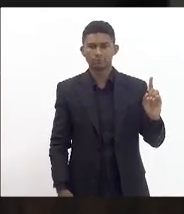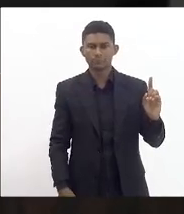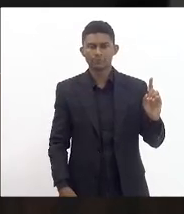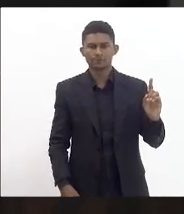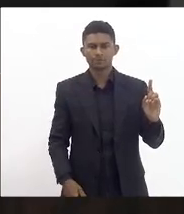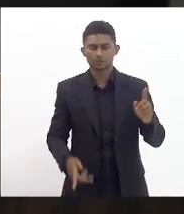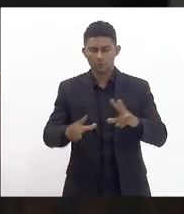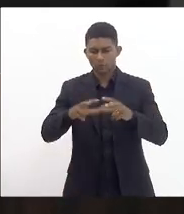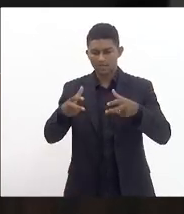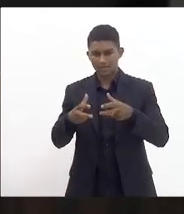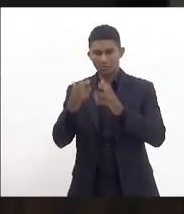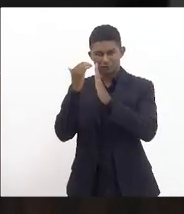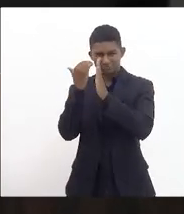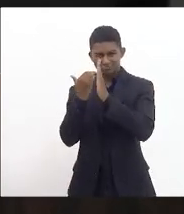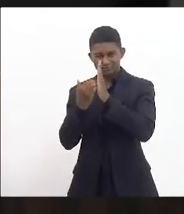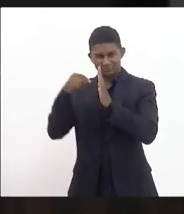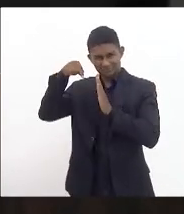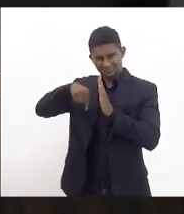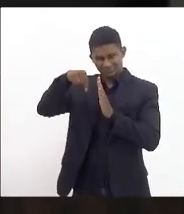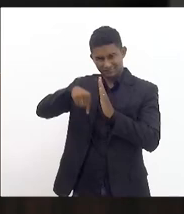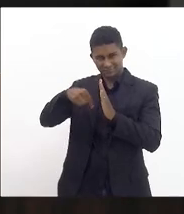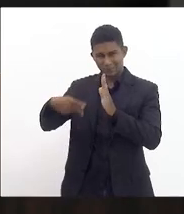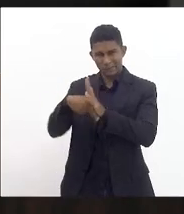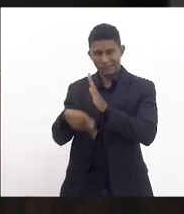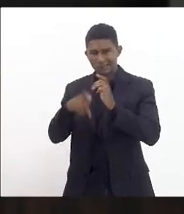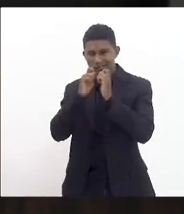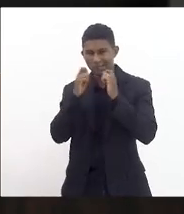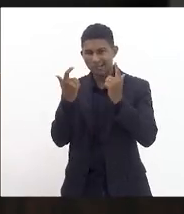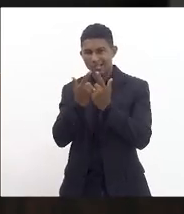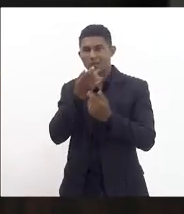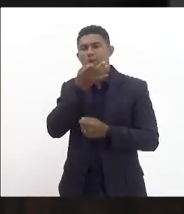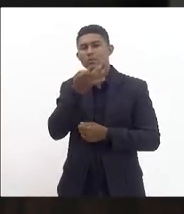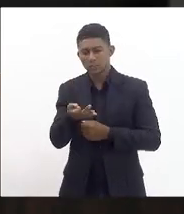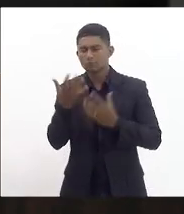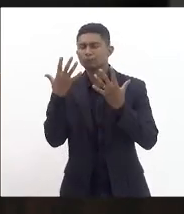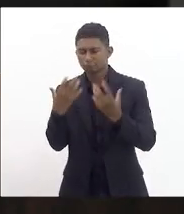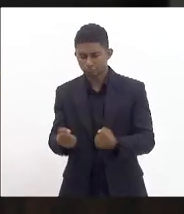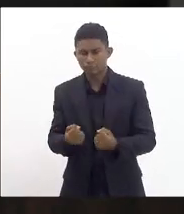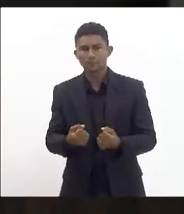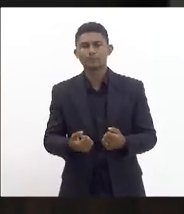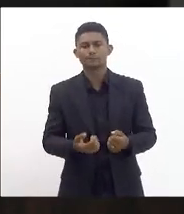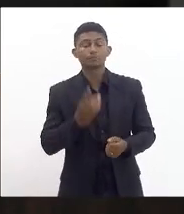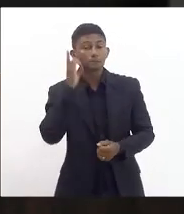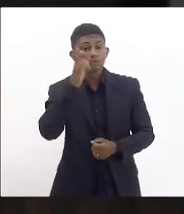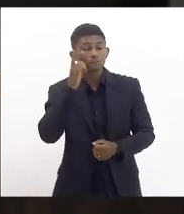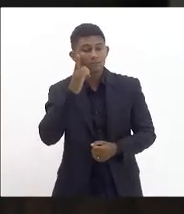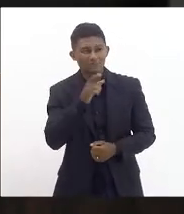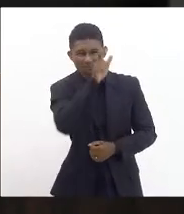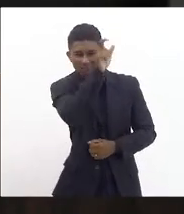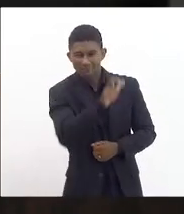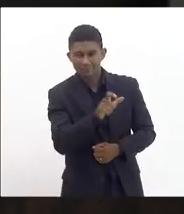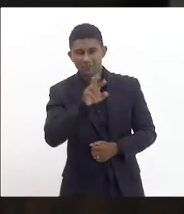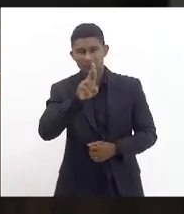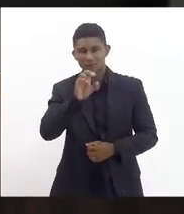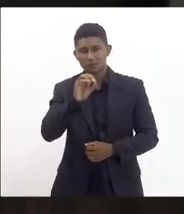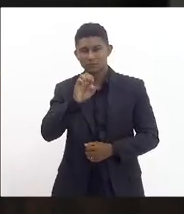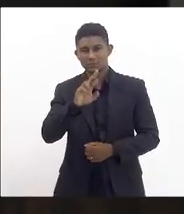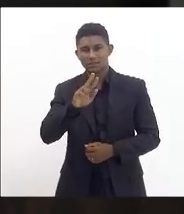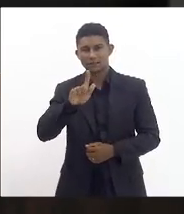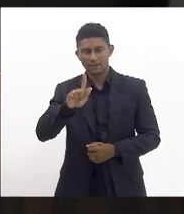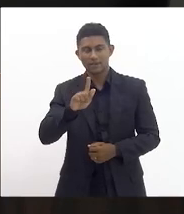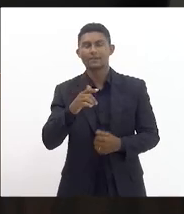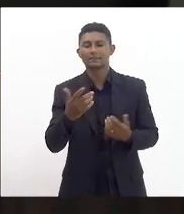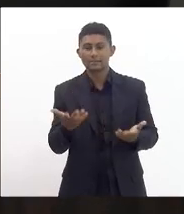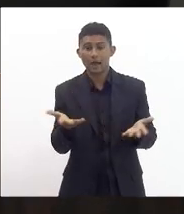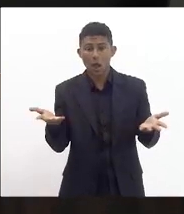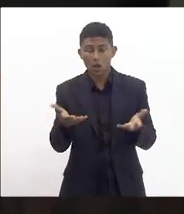parecida à Comissão de Normas Internas e Proposição Interna, favorável, deputado Rosenberg Reis. Em